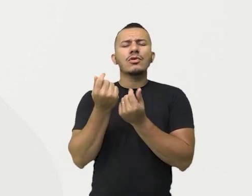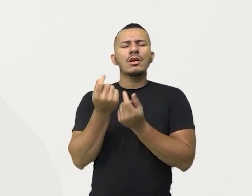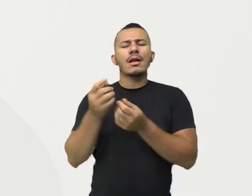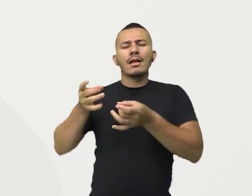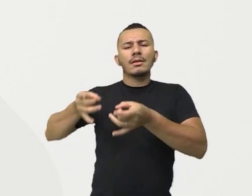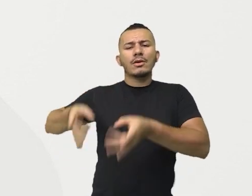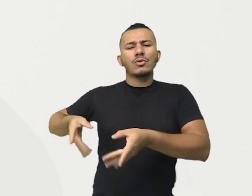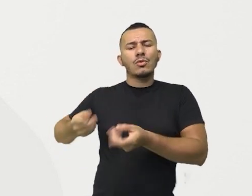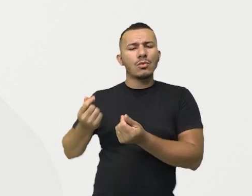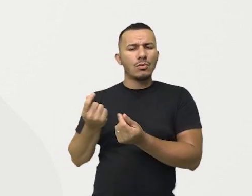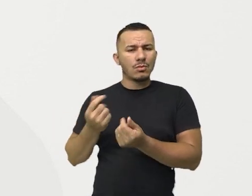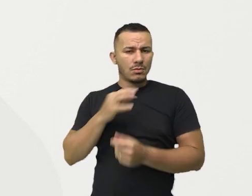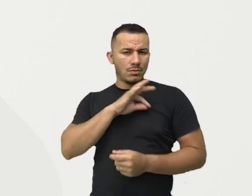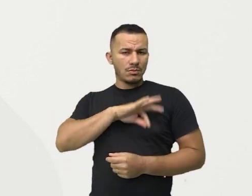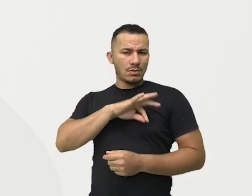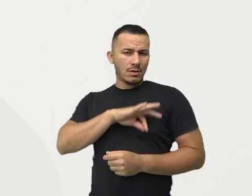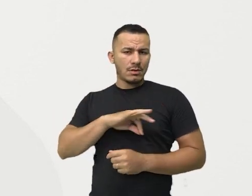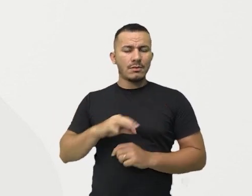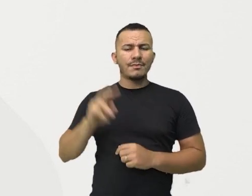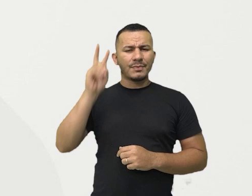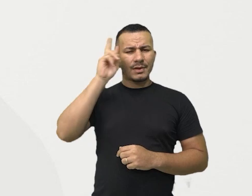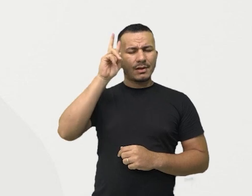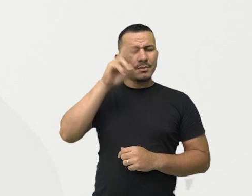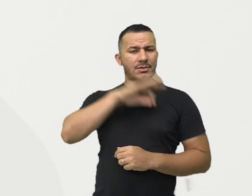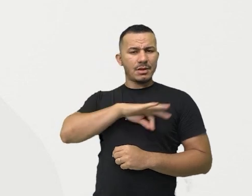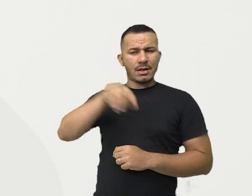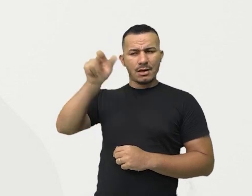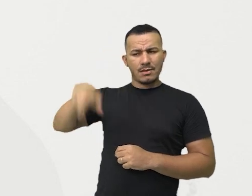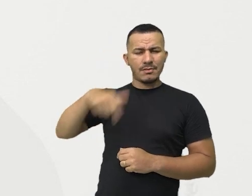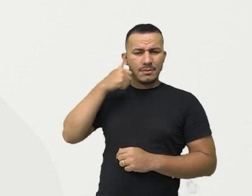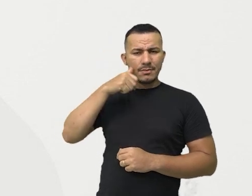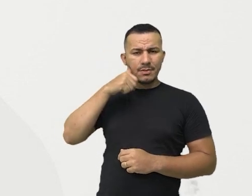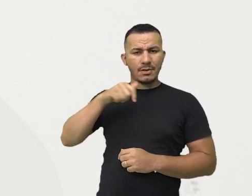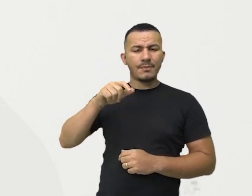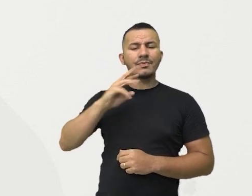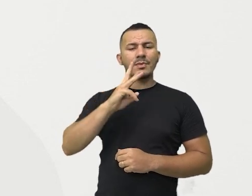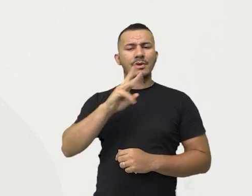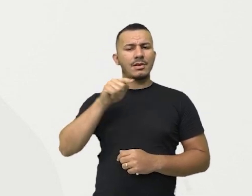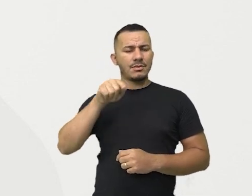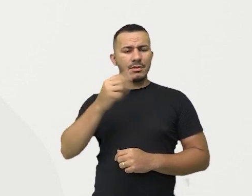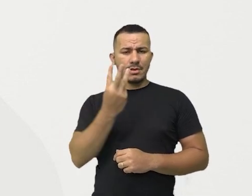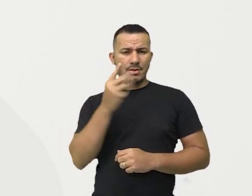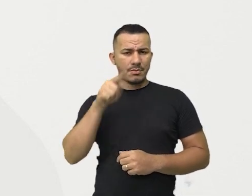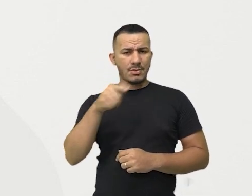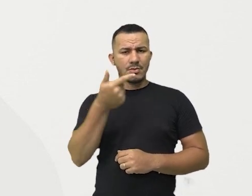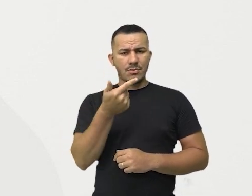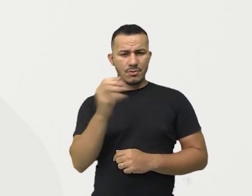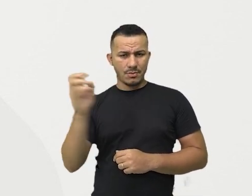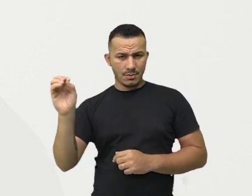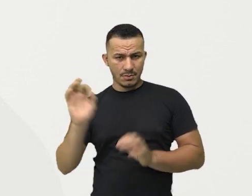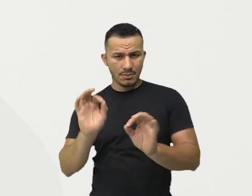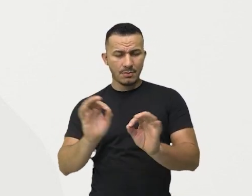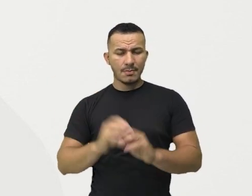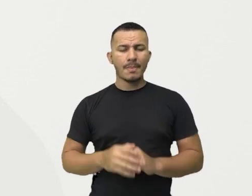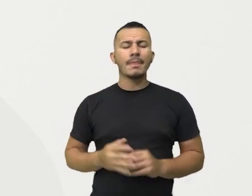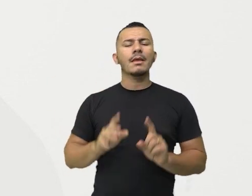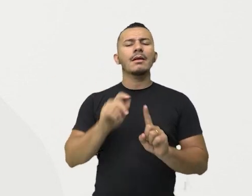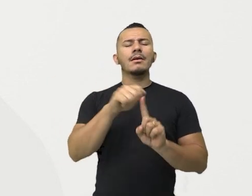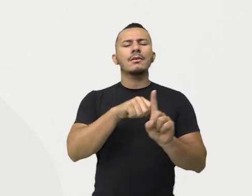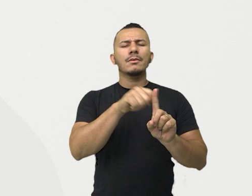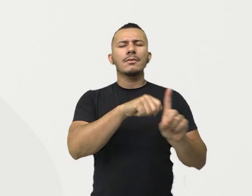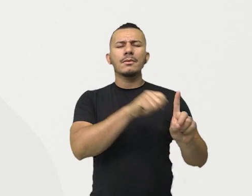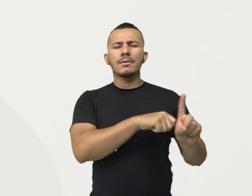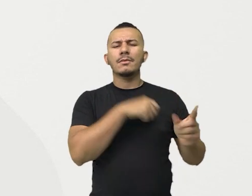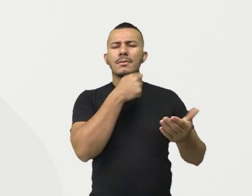quanto sobrou em dinheiro? Lembra que o salário da Márcia era 3.200 e a prestação